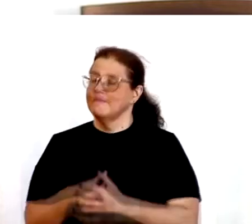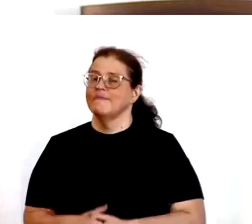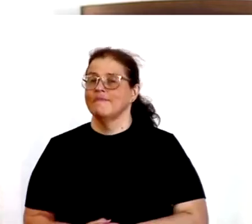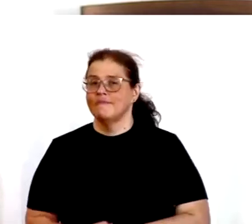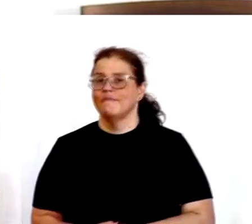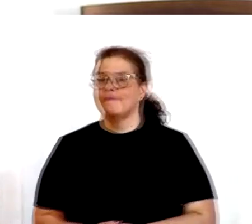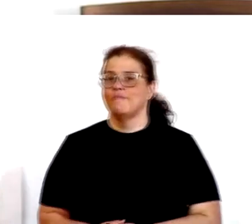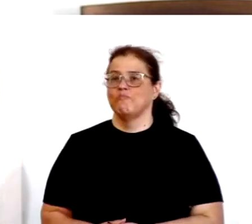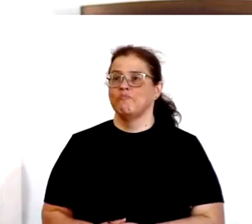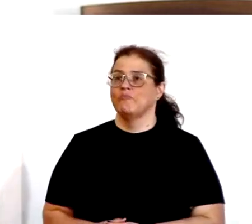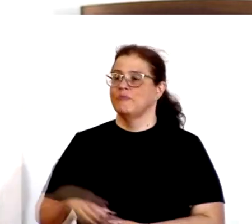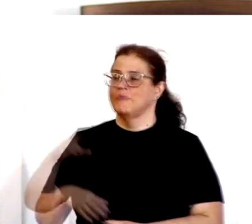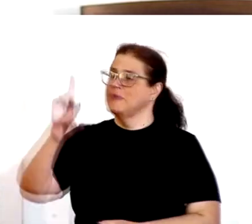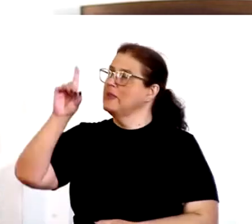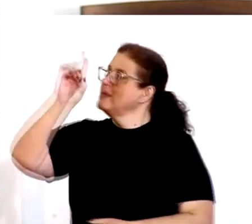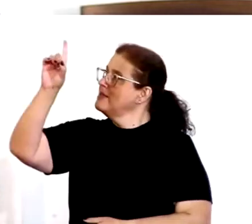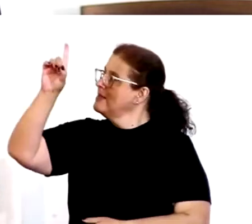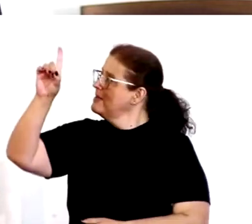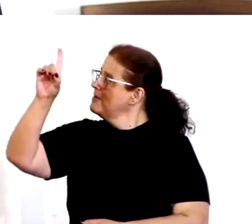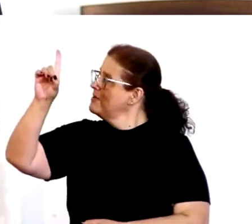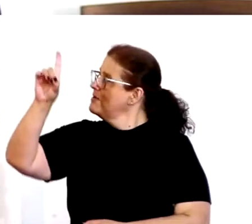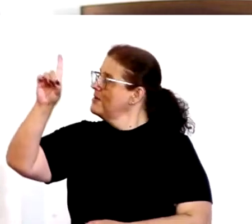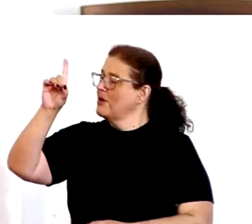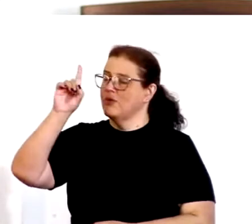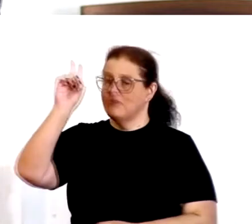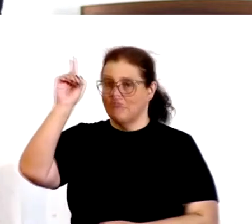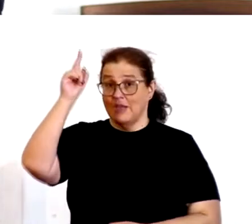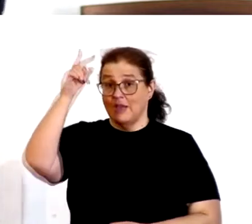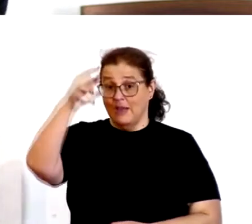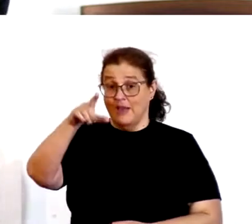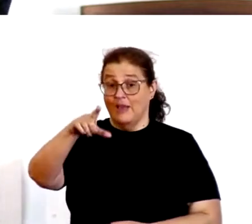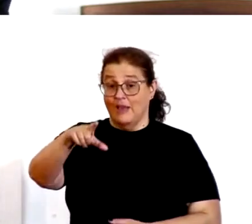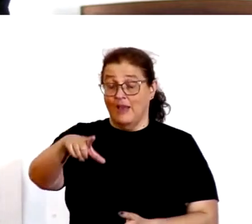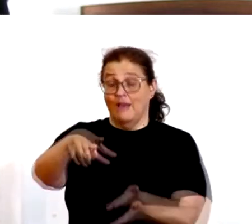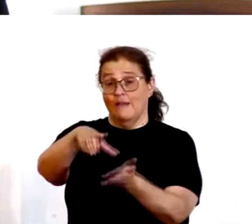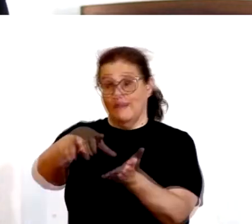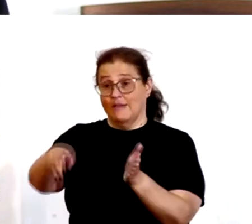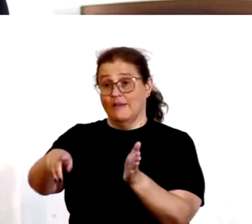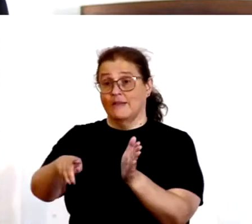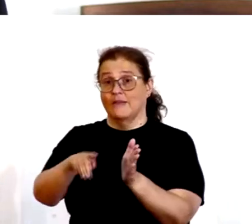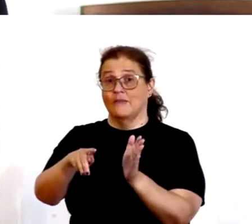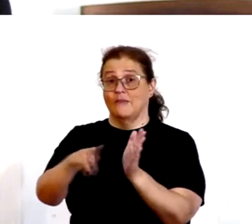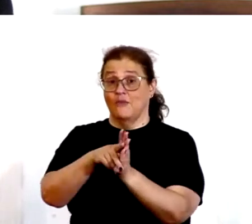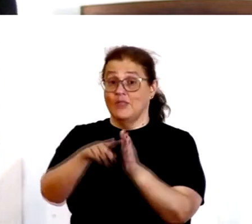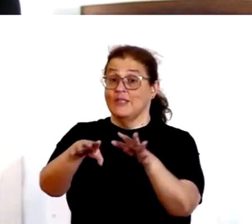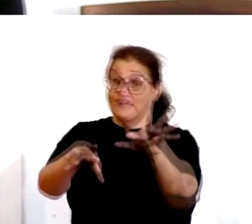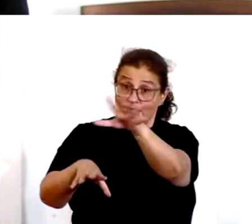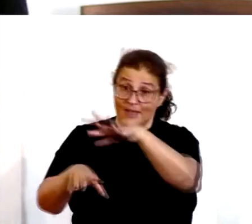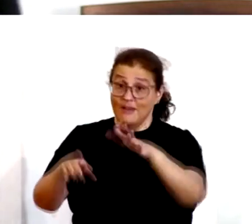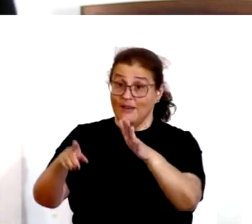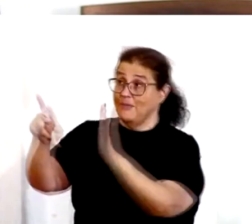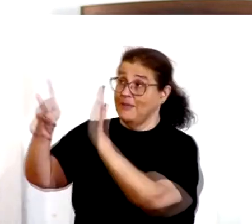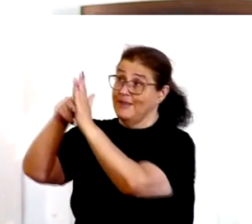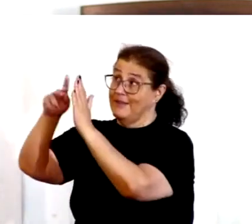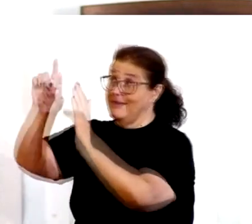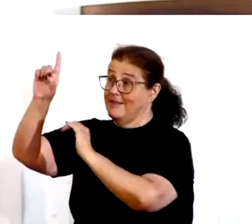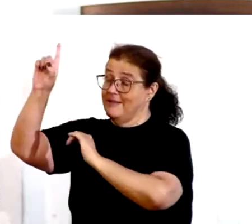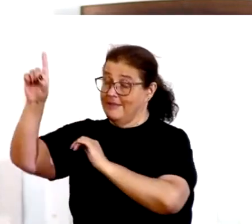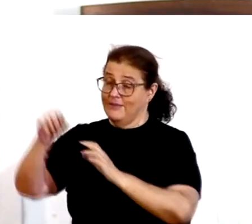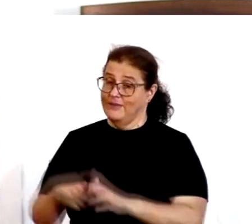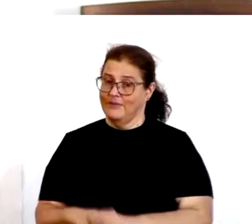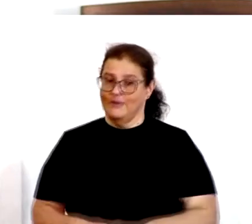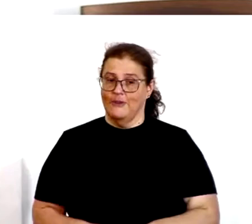Deus é o seu dono e Ele coloca as regras que você precisa seguir. Não